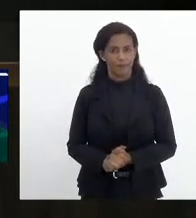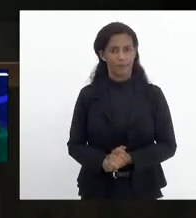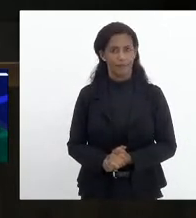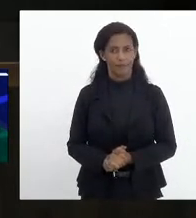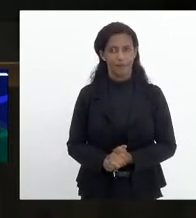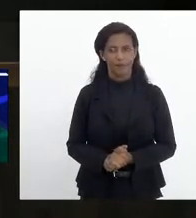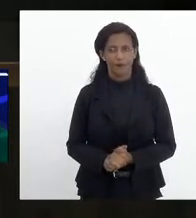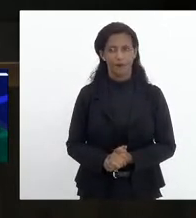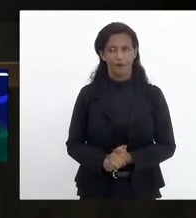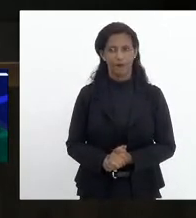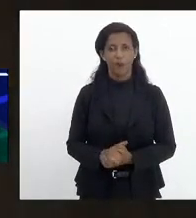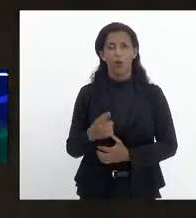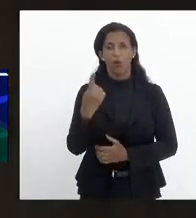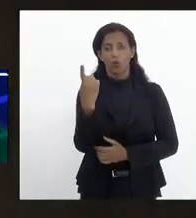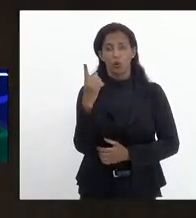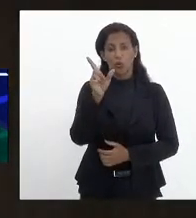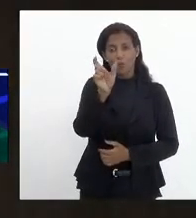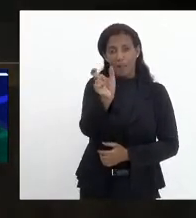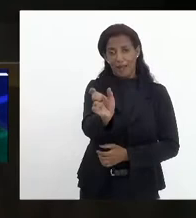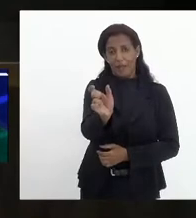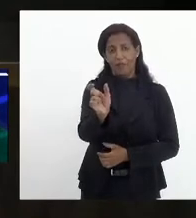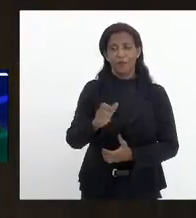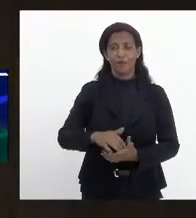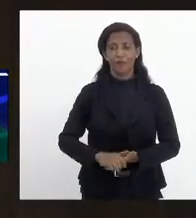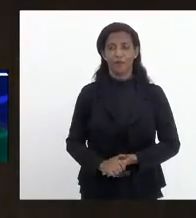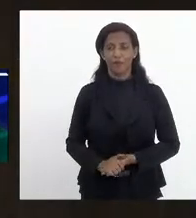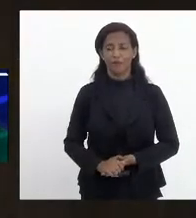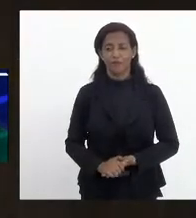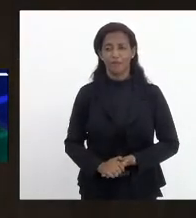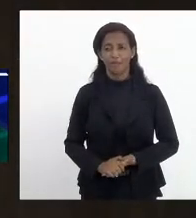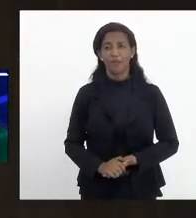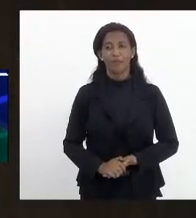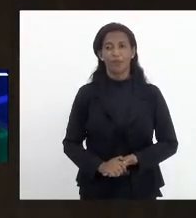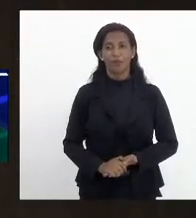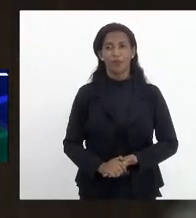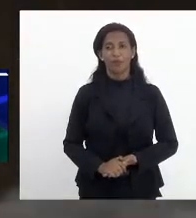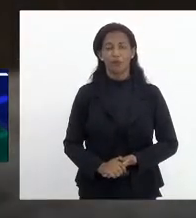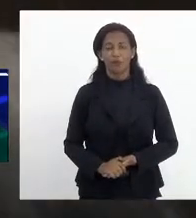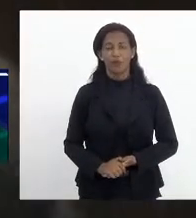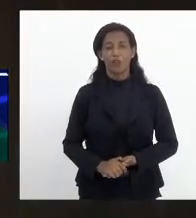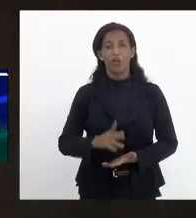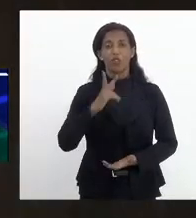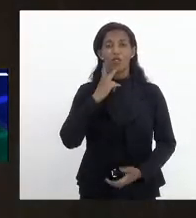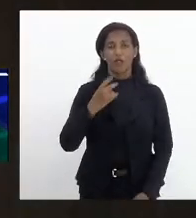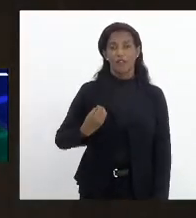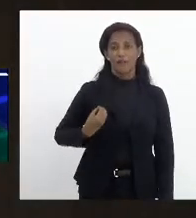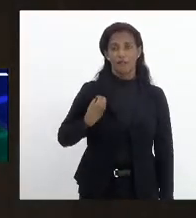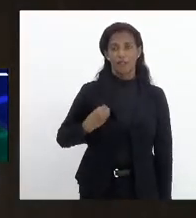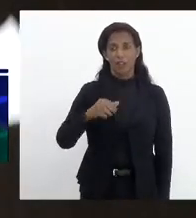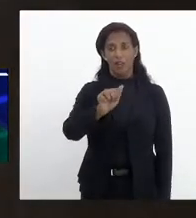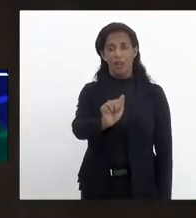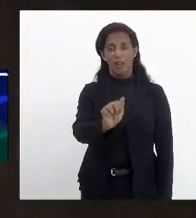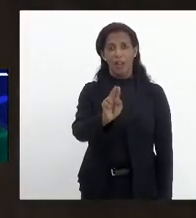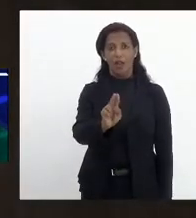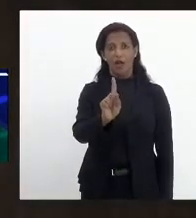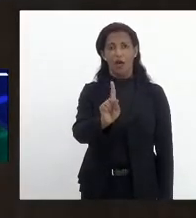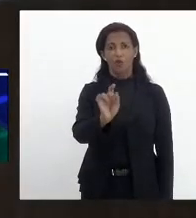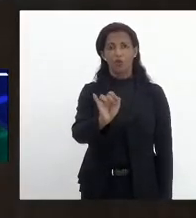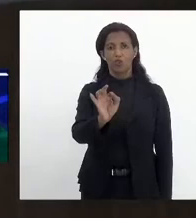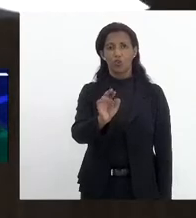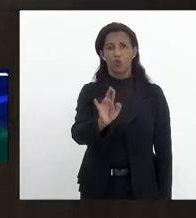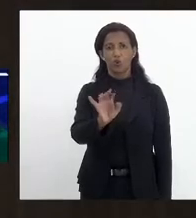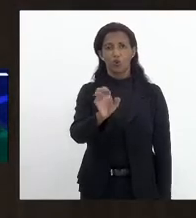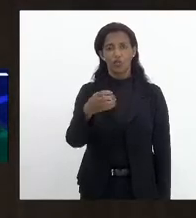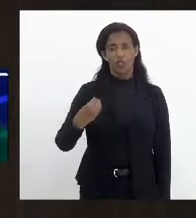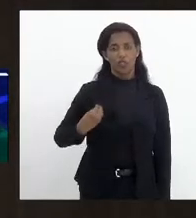Você quer discutir? Só uma palavra. Por favor. Para discutir. Eu apenas quero registrar mais uma vez a presença dos auditores da controladoria que se encontram aqui